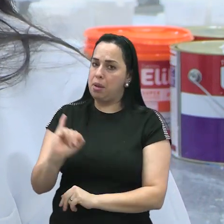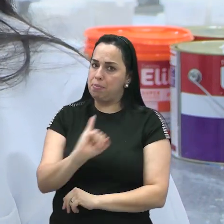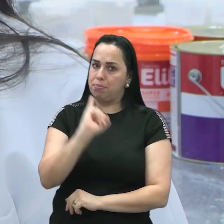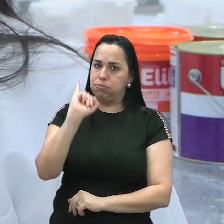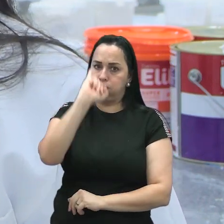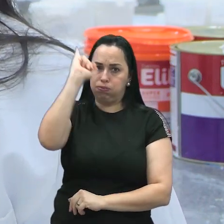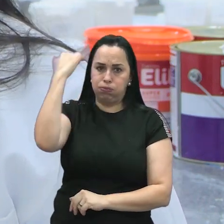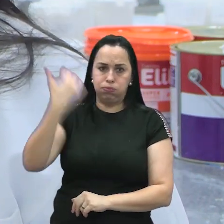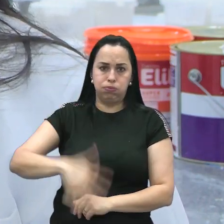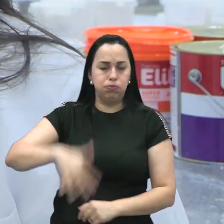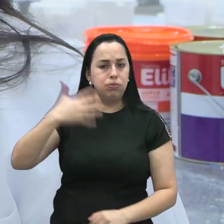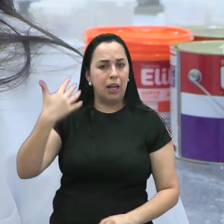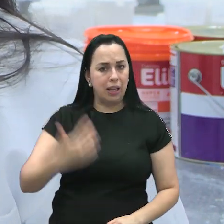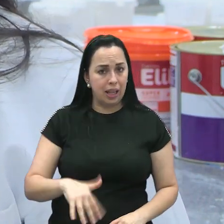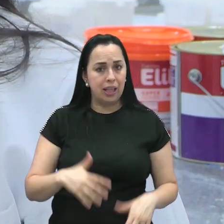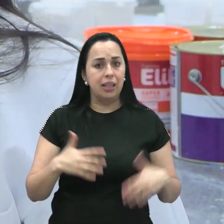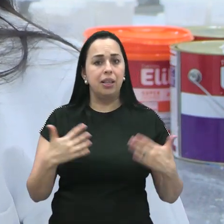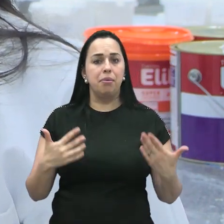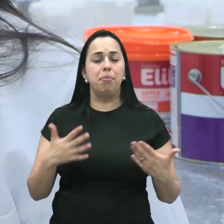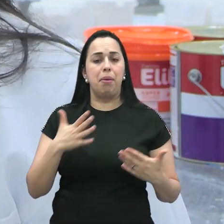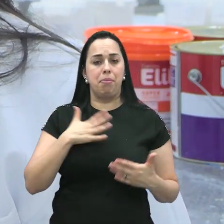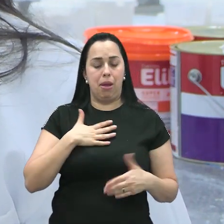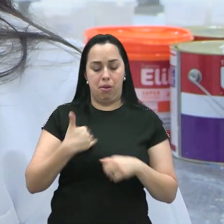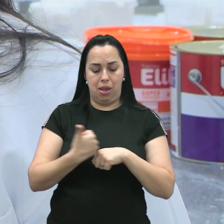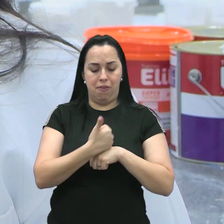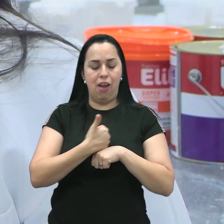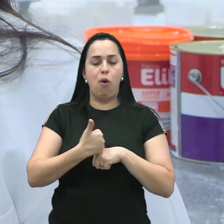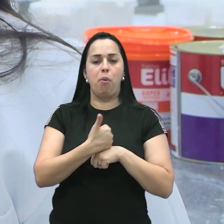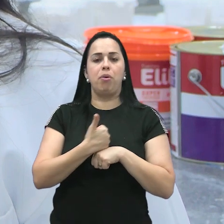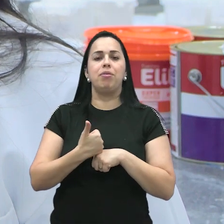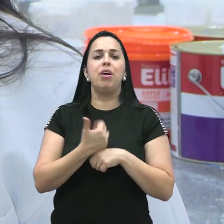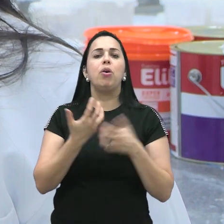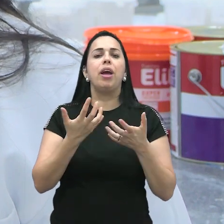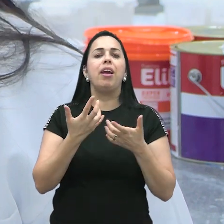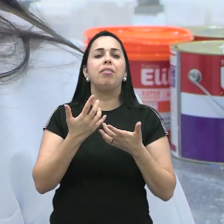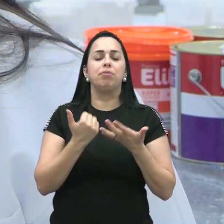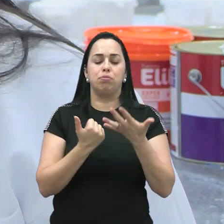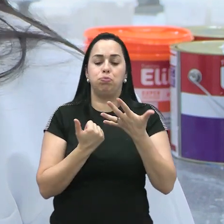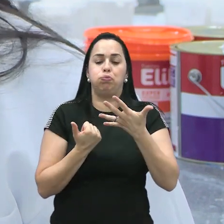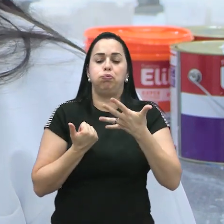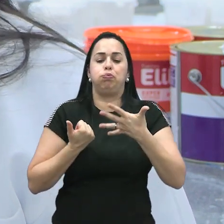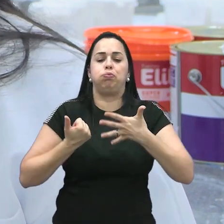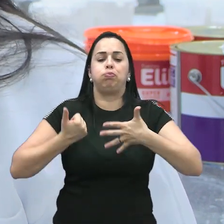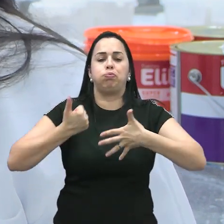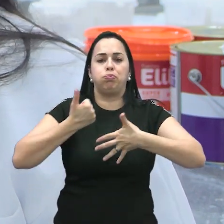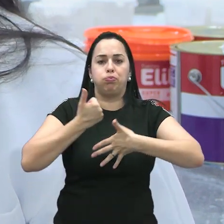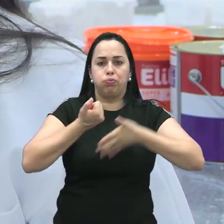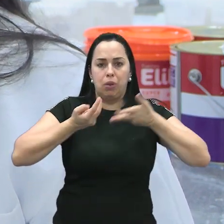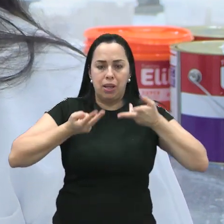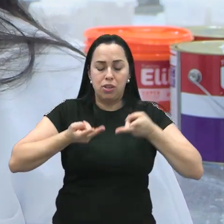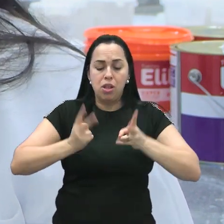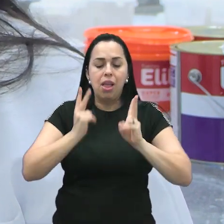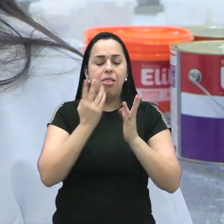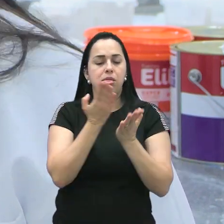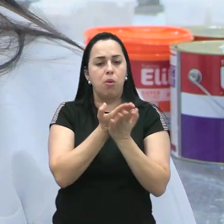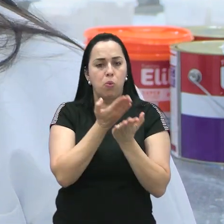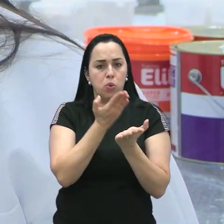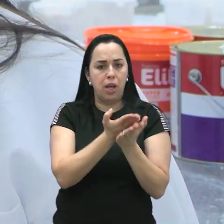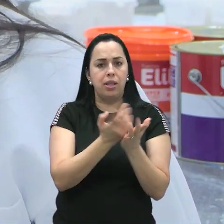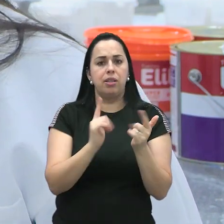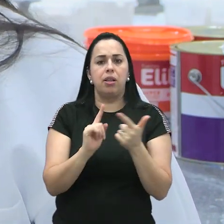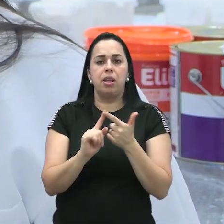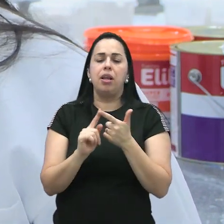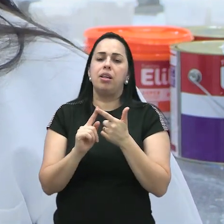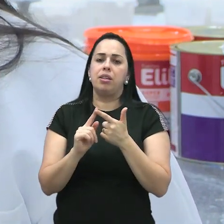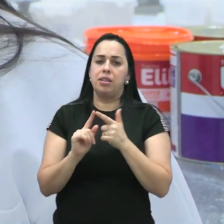acho que é fundamental, né? E para minha carreira, almejo crescer cada vez mais, né? Continuar estudando,